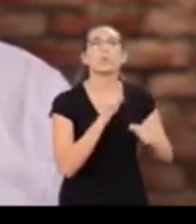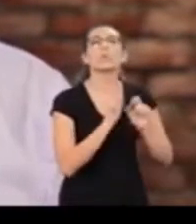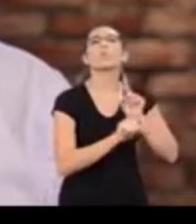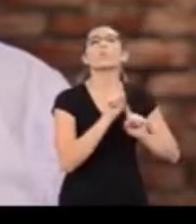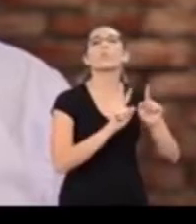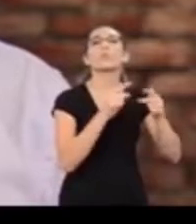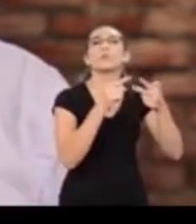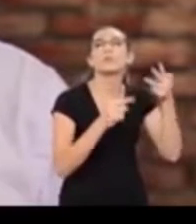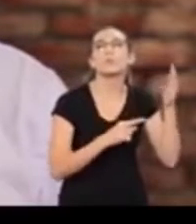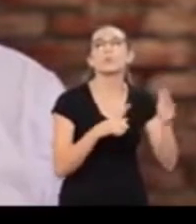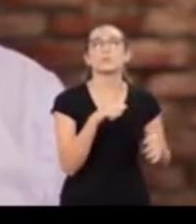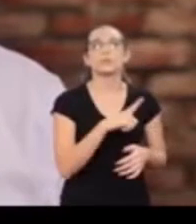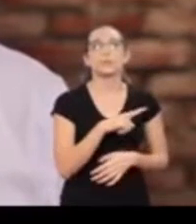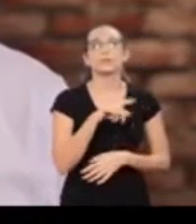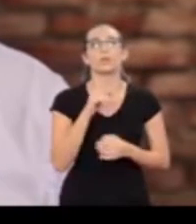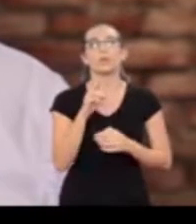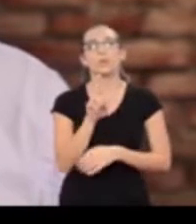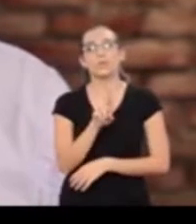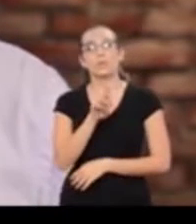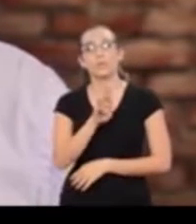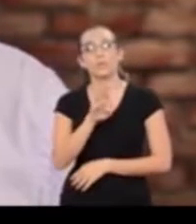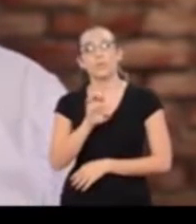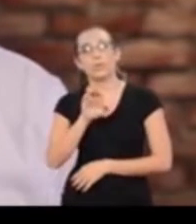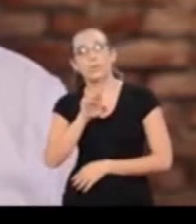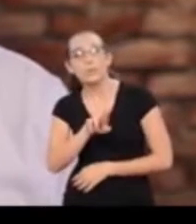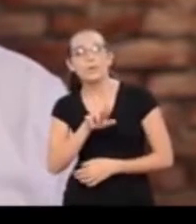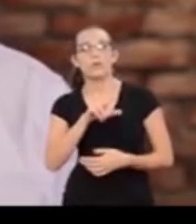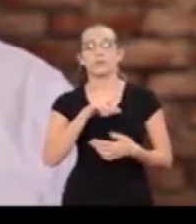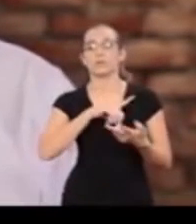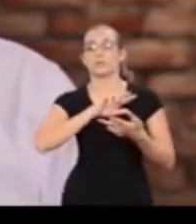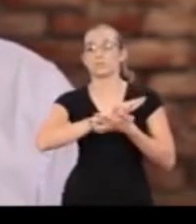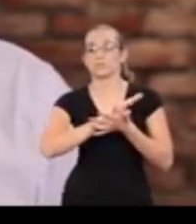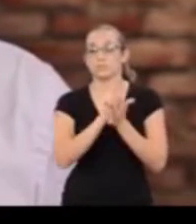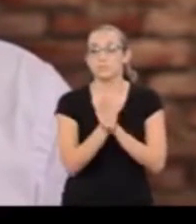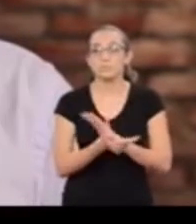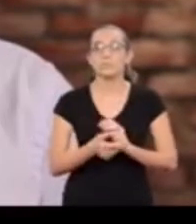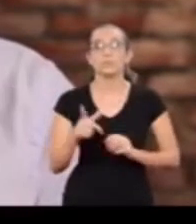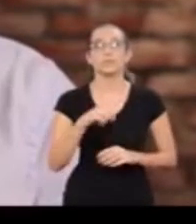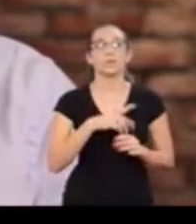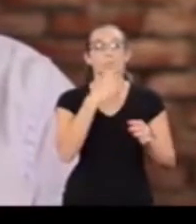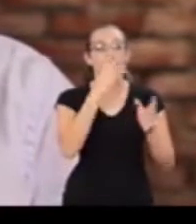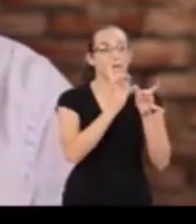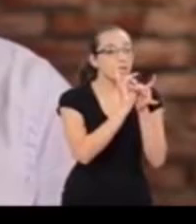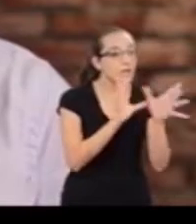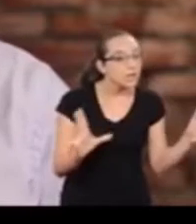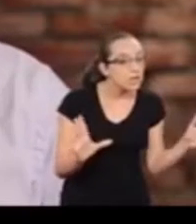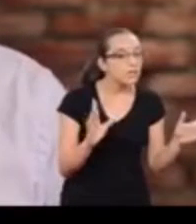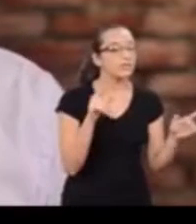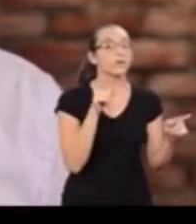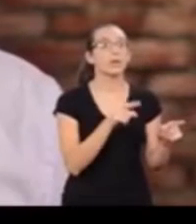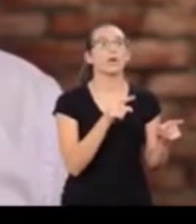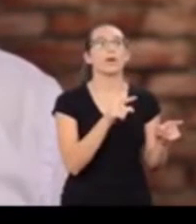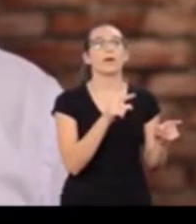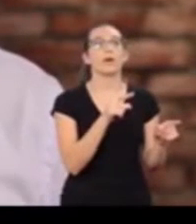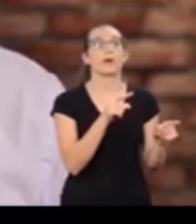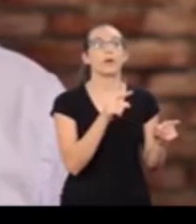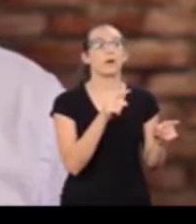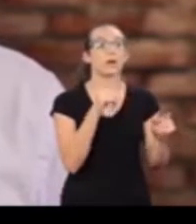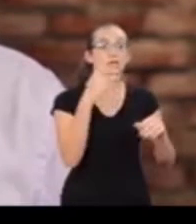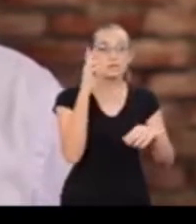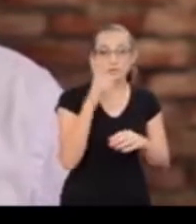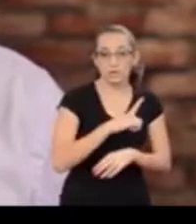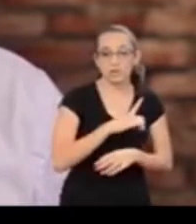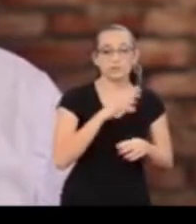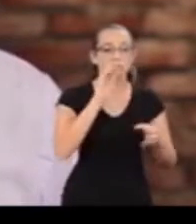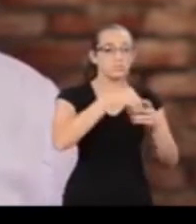economia compartilhada são Uber e Airbnb, que todos conhecem, que disponibilizam veículos e imóveis a usuários